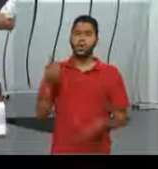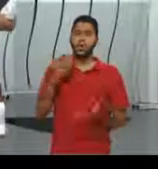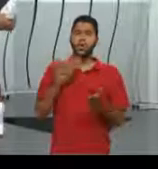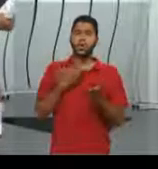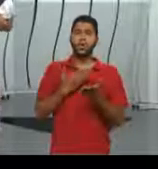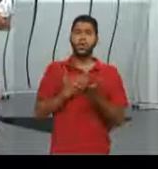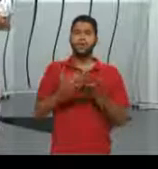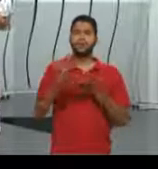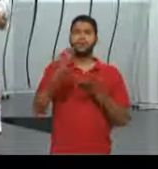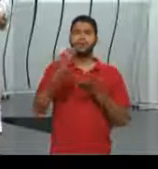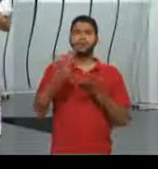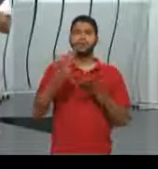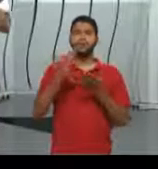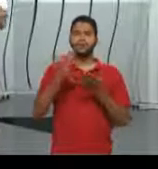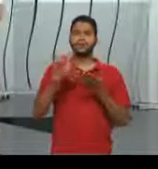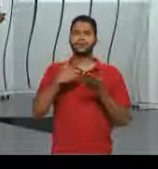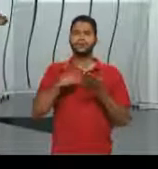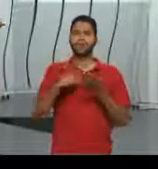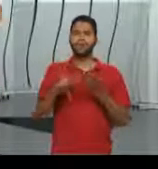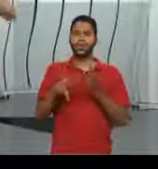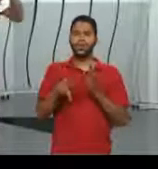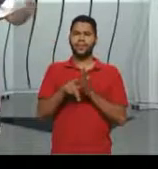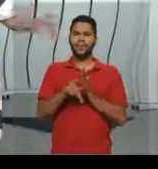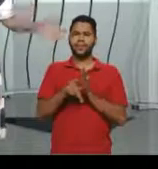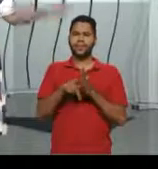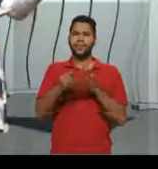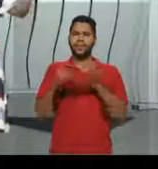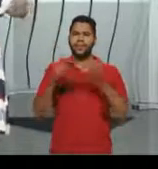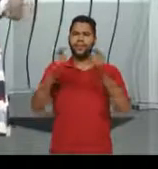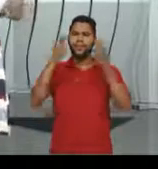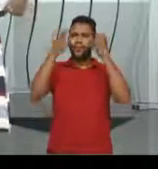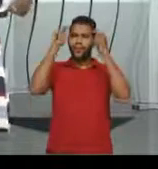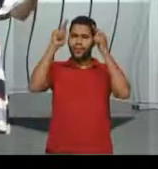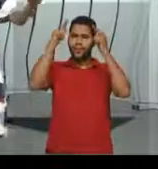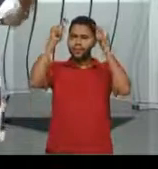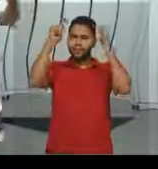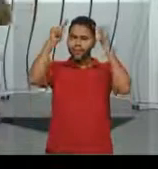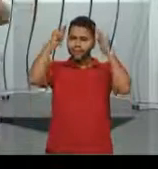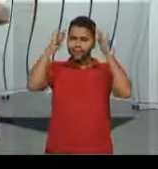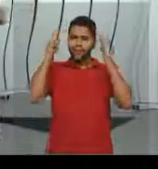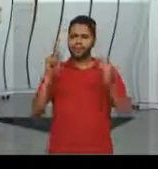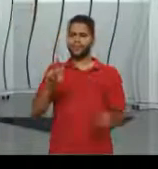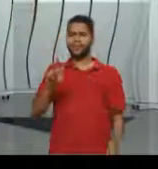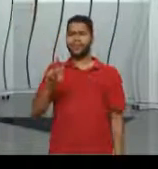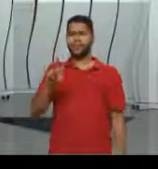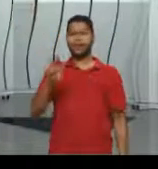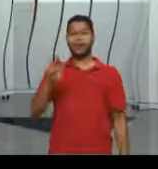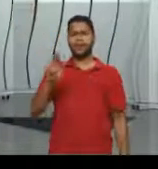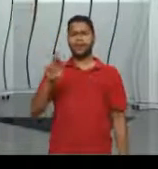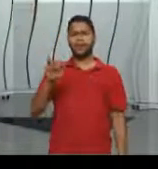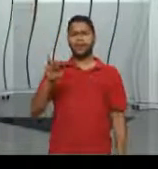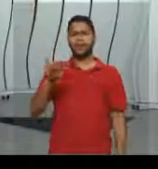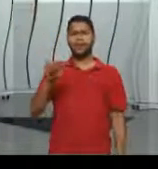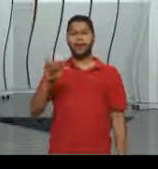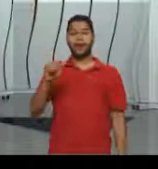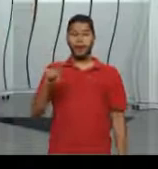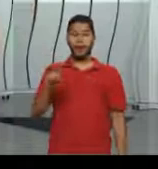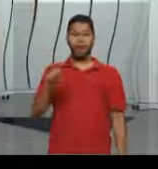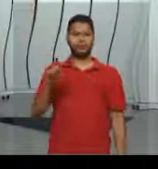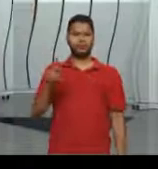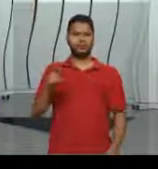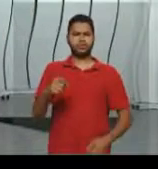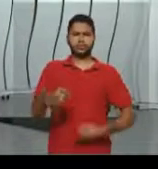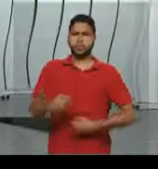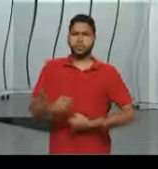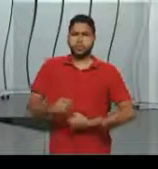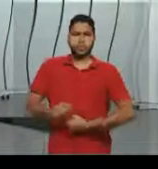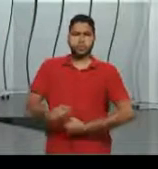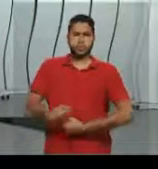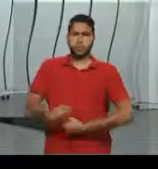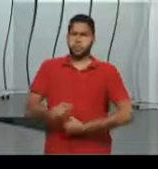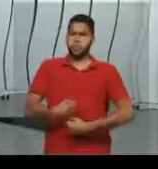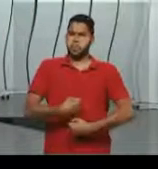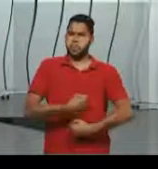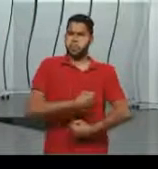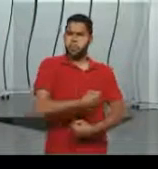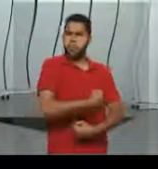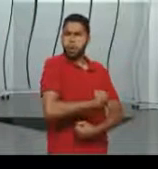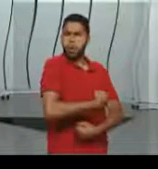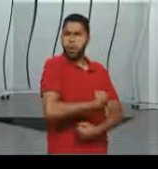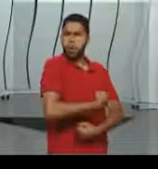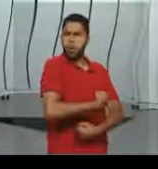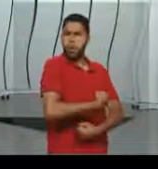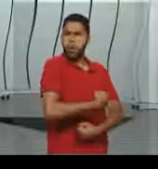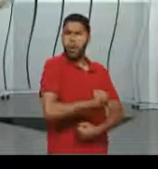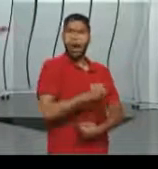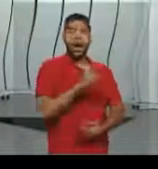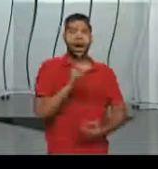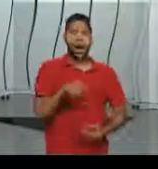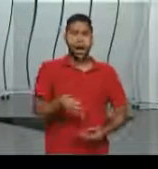na Grécia, os carinha marombado, né? Existe um padrão de beleza físico. A Grécia